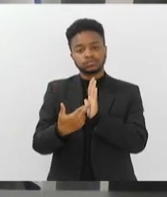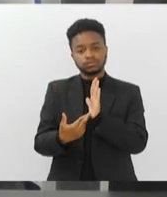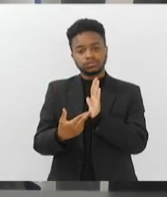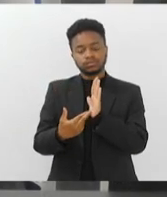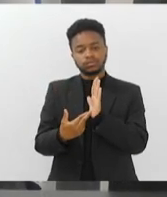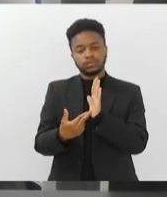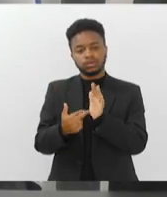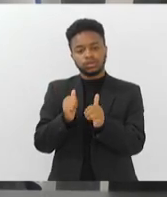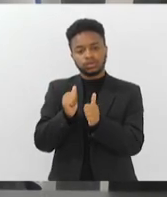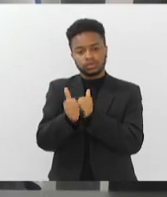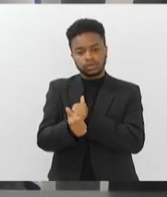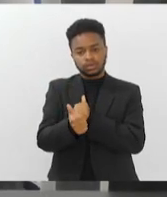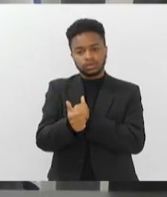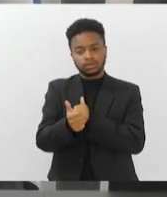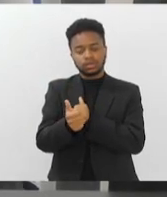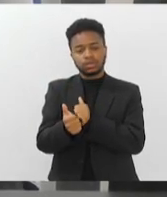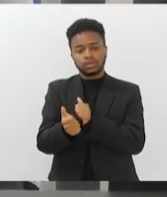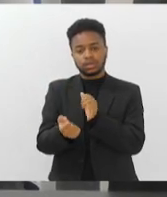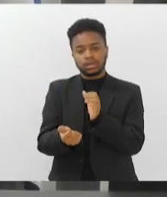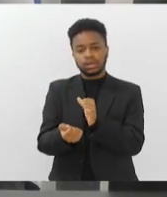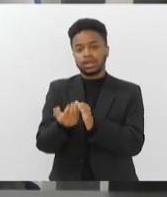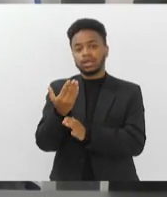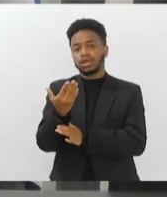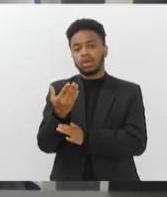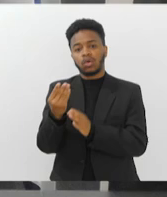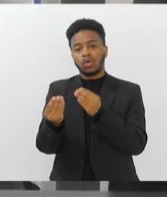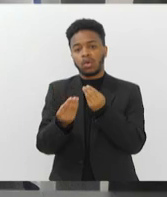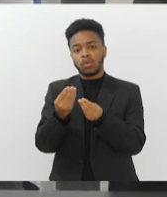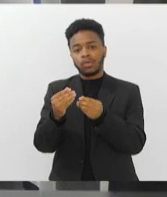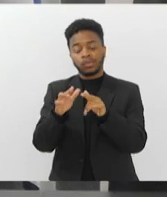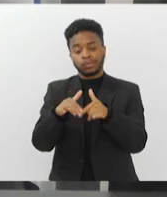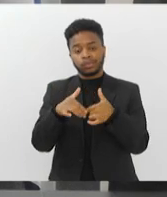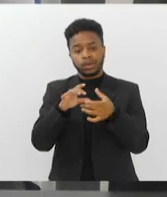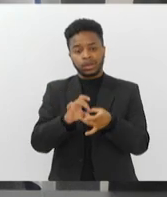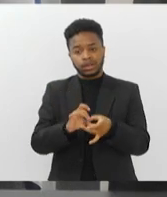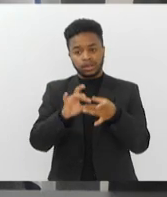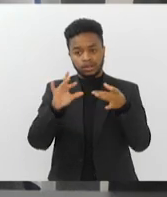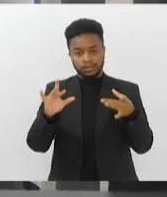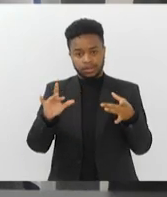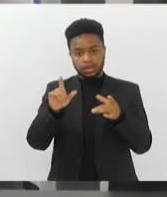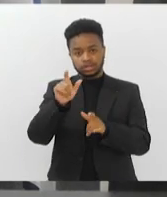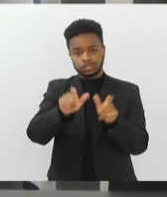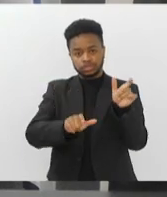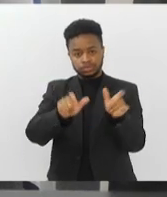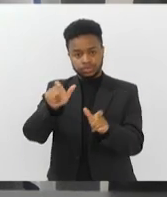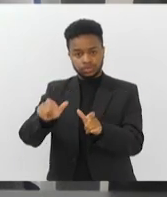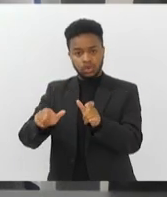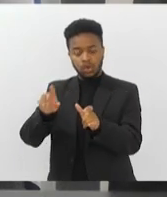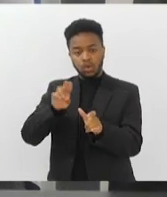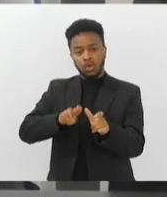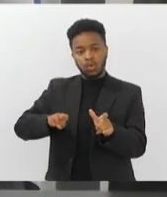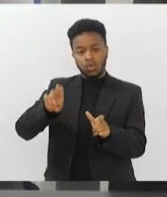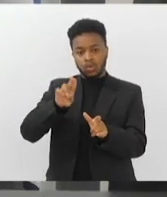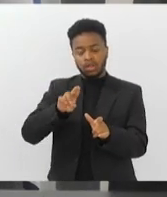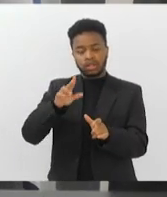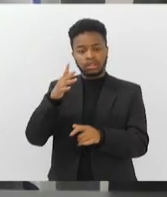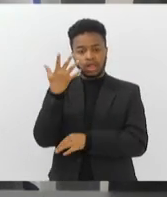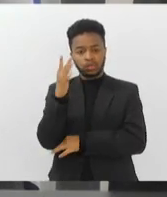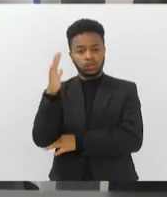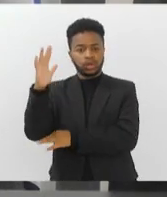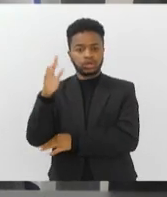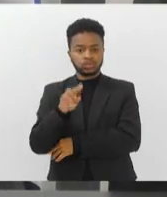atividade desportiva que ela nasce na sua essência com a liberdade do indivíduo usar a natureza,